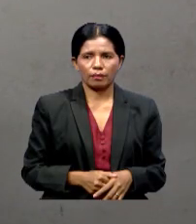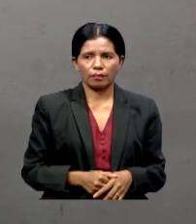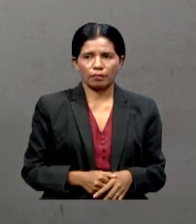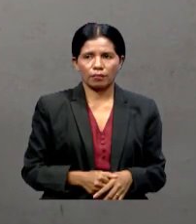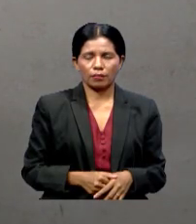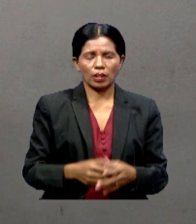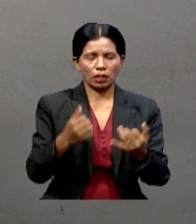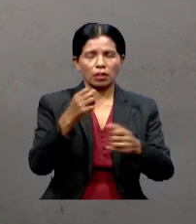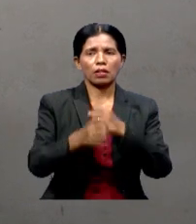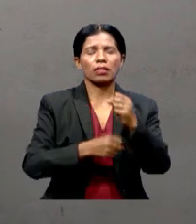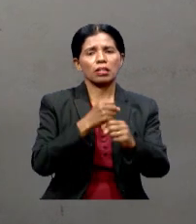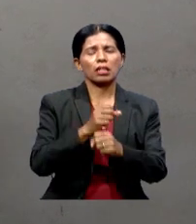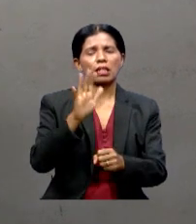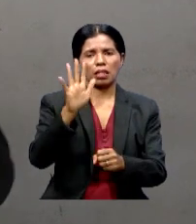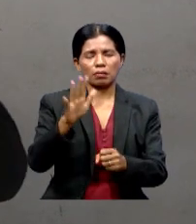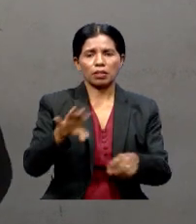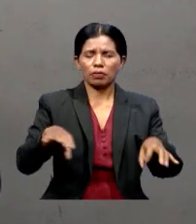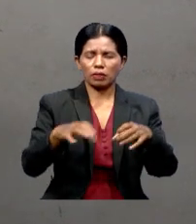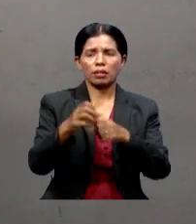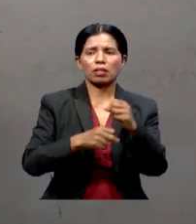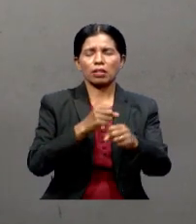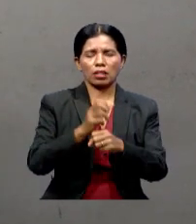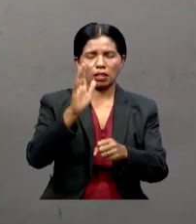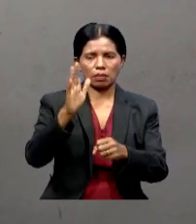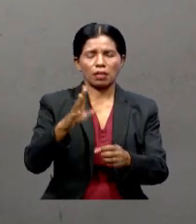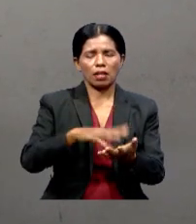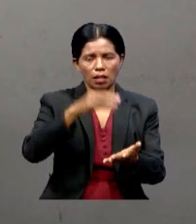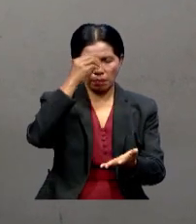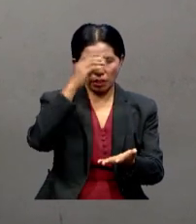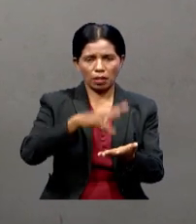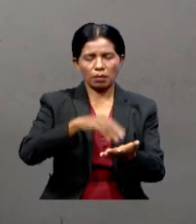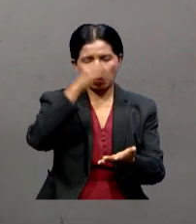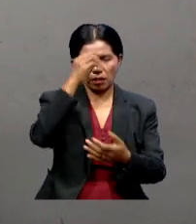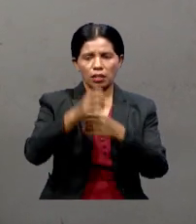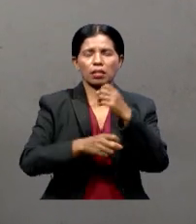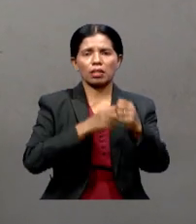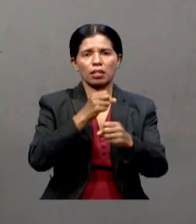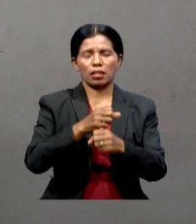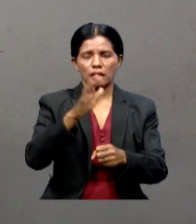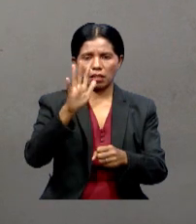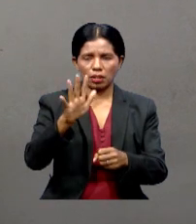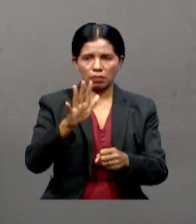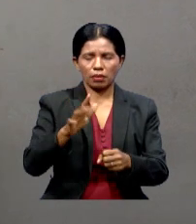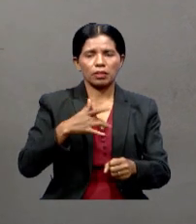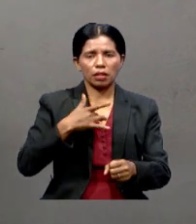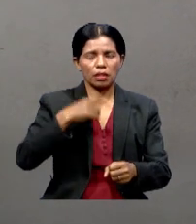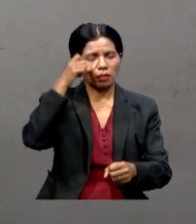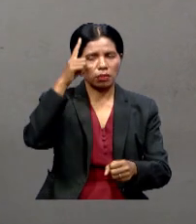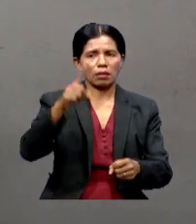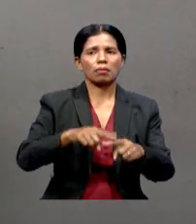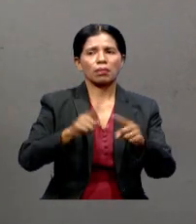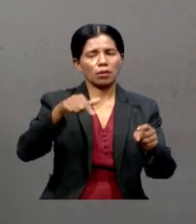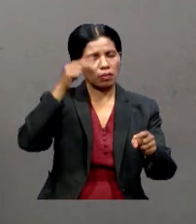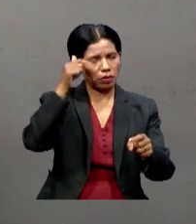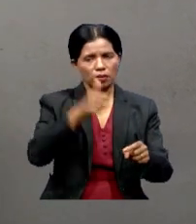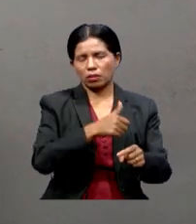Agora, mandato não tem ali, Maré. Aprende todo fim do... Mandato maka foi sente comprendo itu ama bes governo seluk